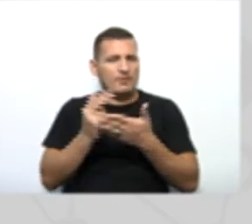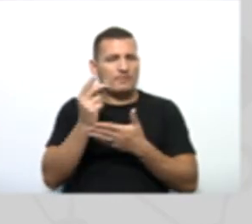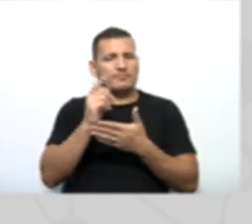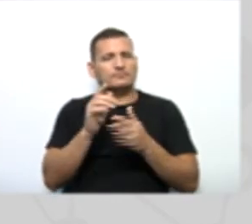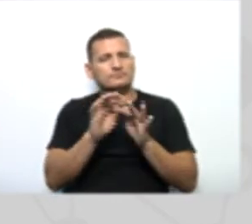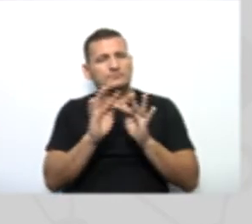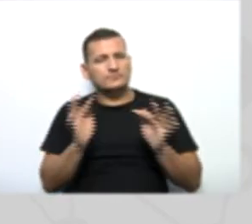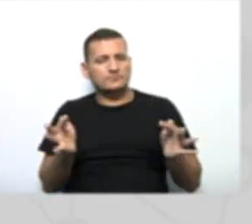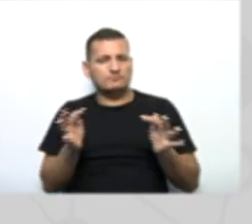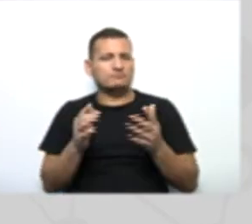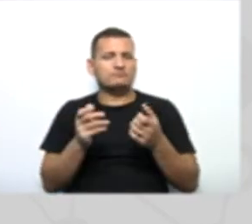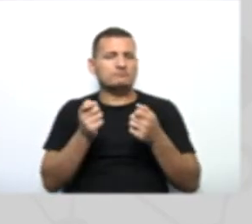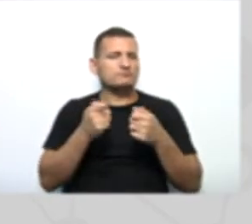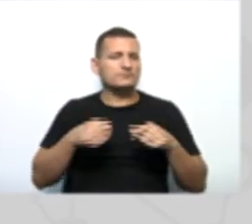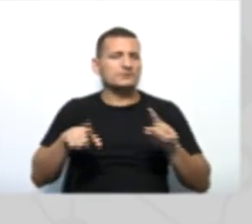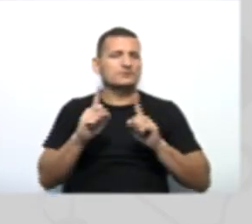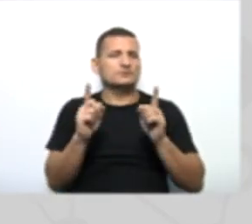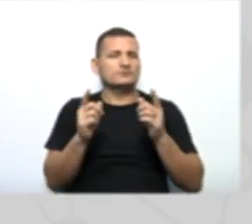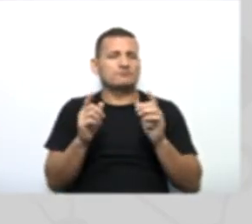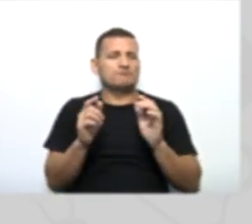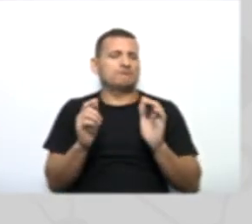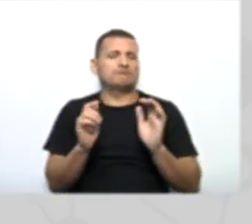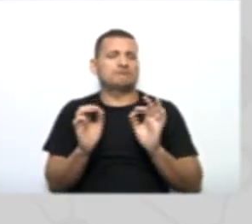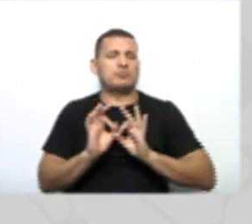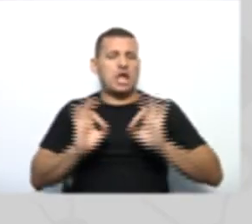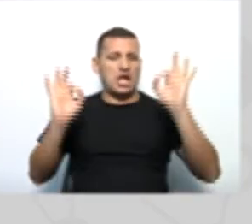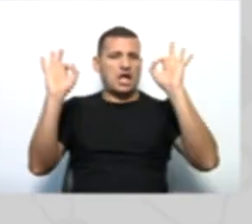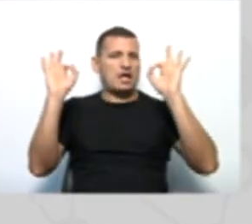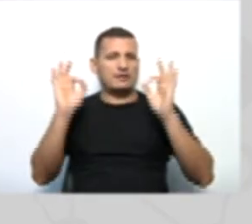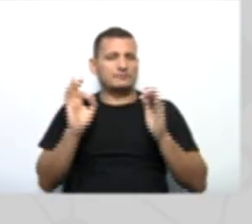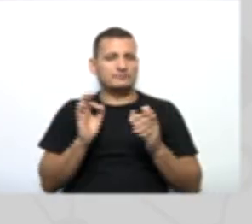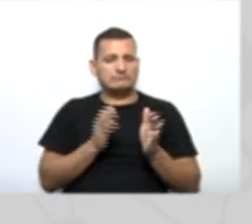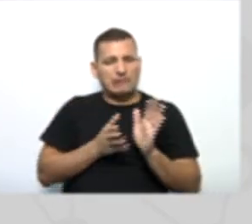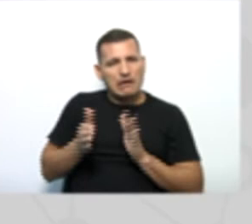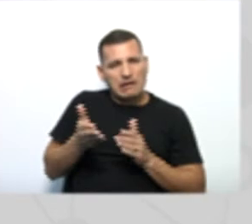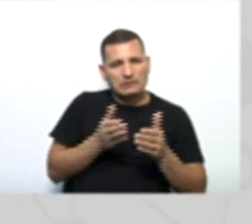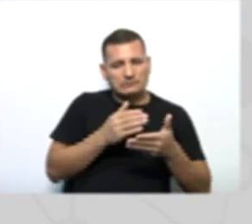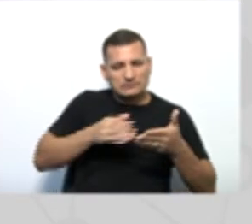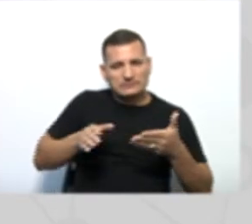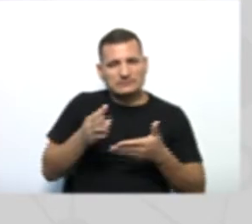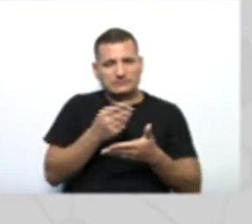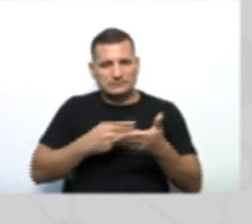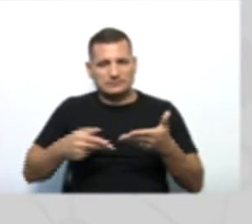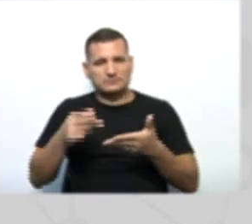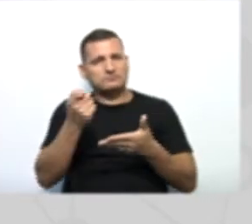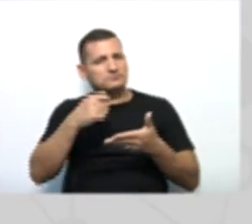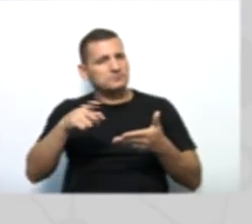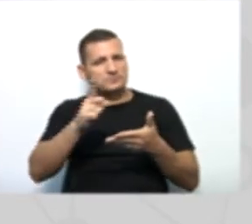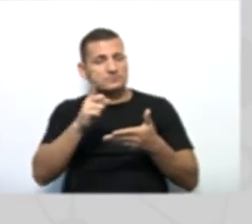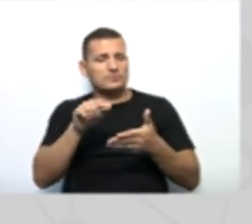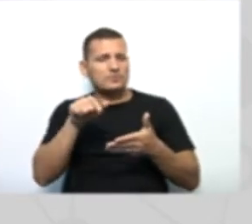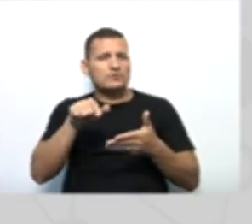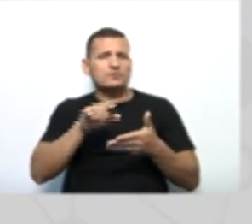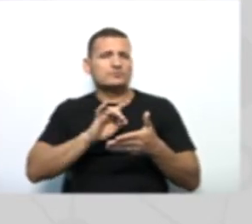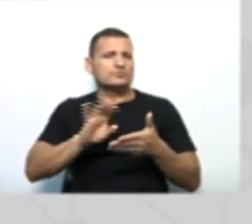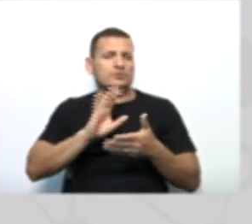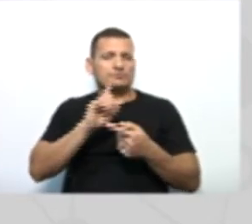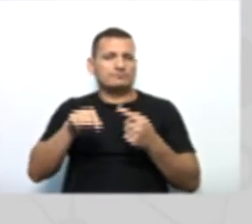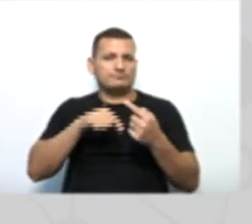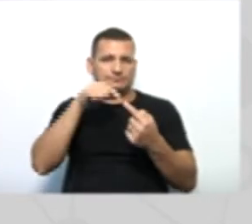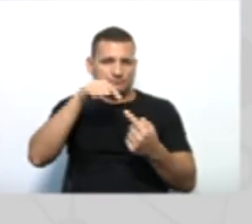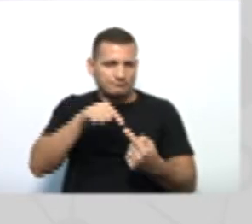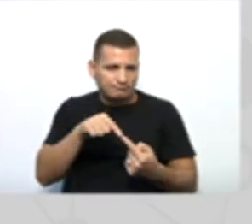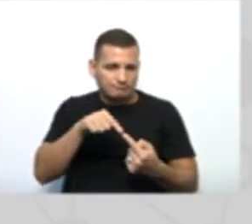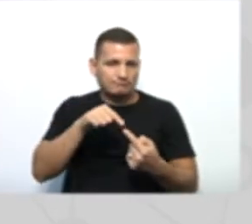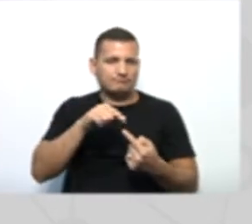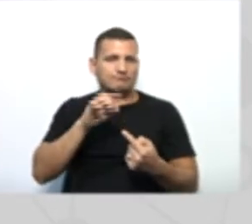mapas simples, não precisa ser nada coisa assim, um castelo, uma coisa cheia de labirinto. Não, ela precisa simplesmente ter